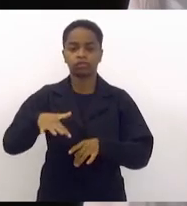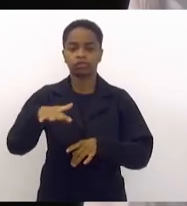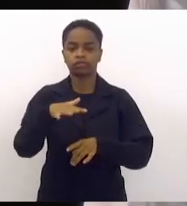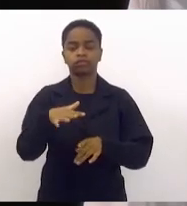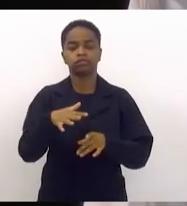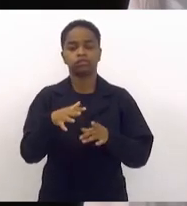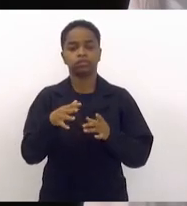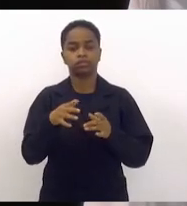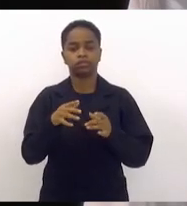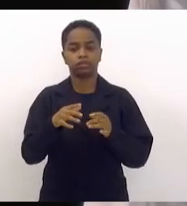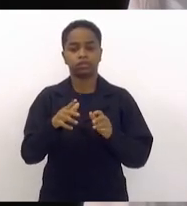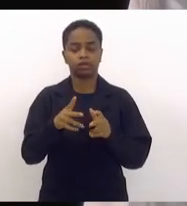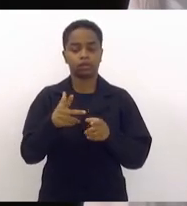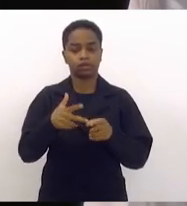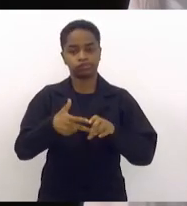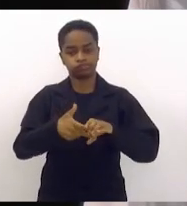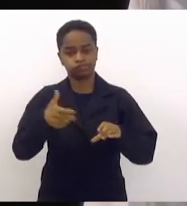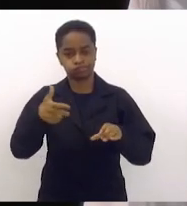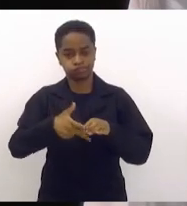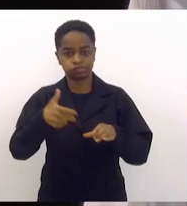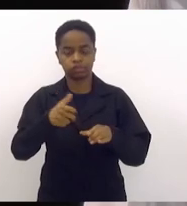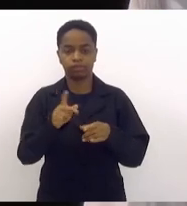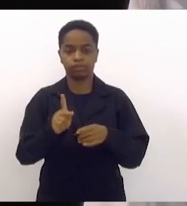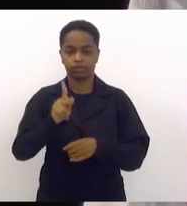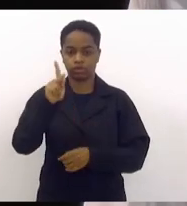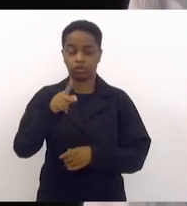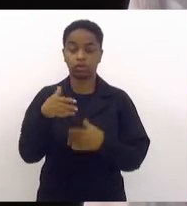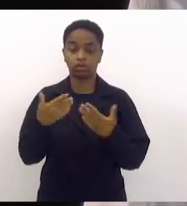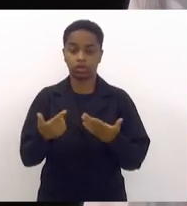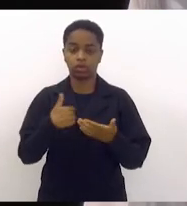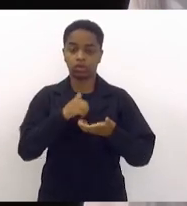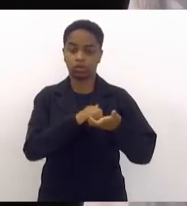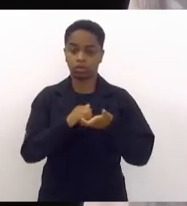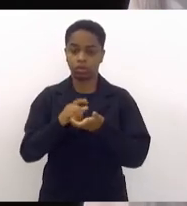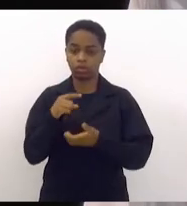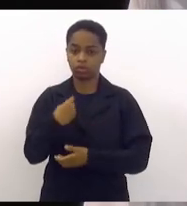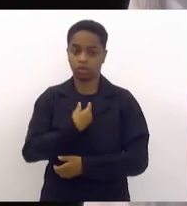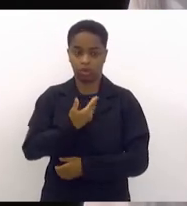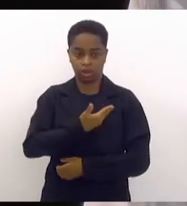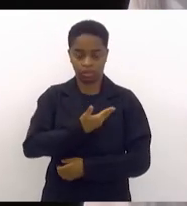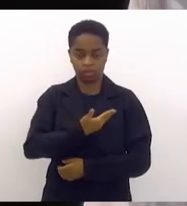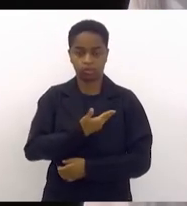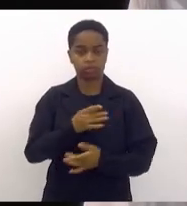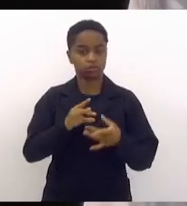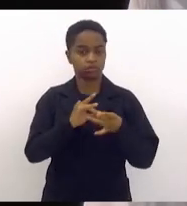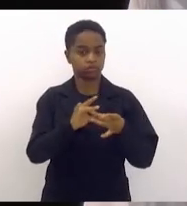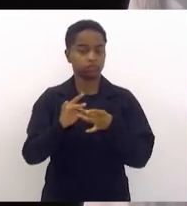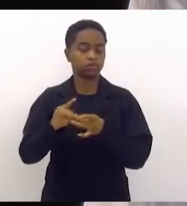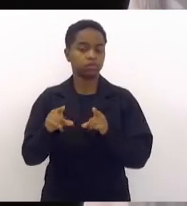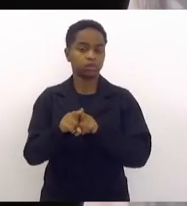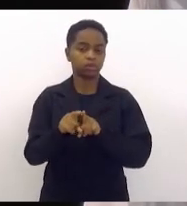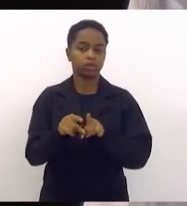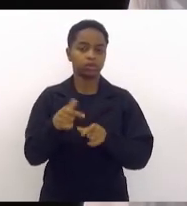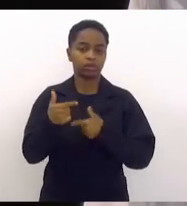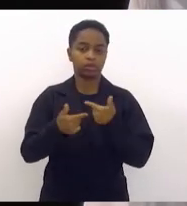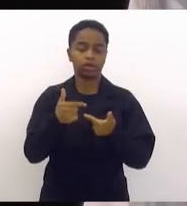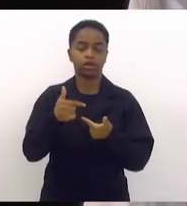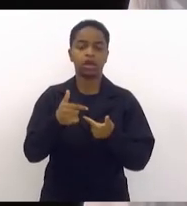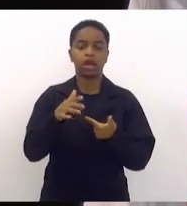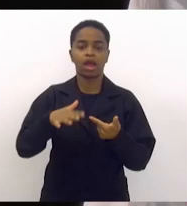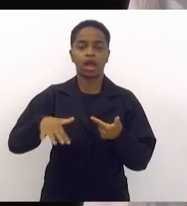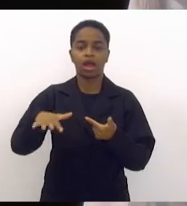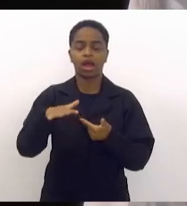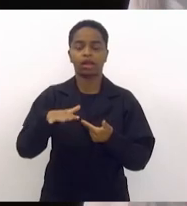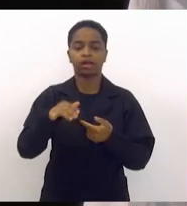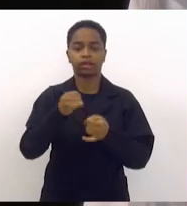companheiro meio kilo Alessandro o Bahia que é nosso diretor da cnq Confederação Nacional do ramo químico